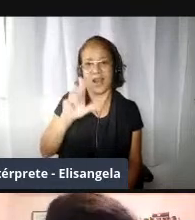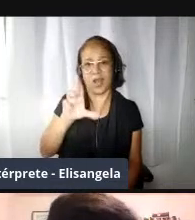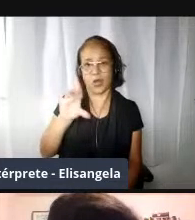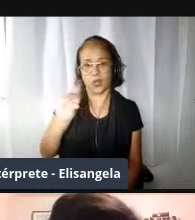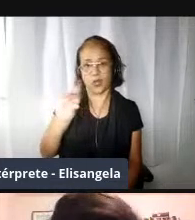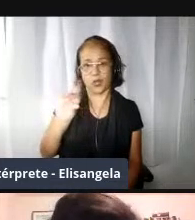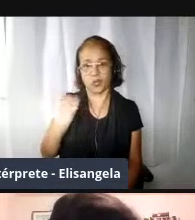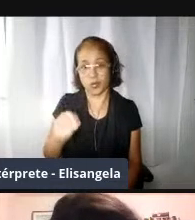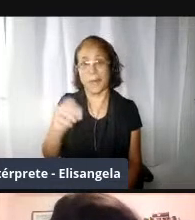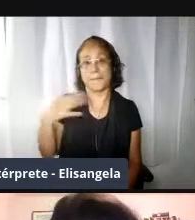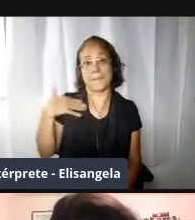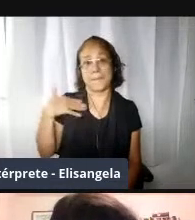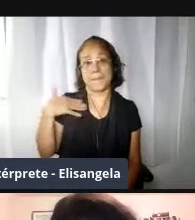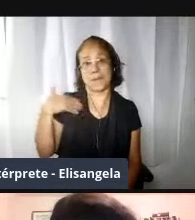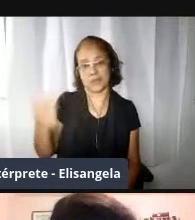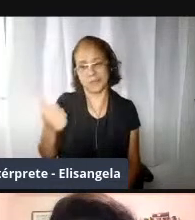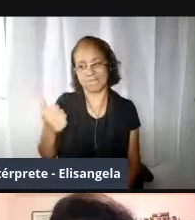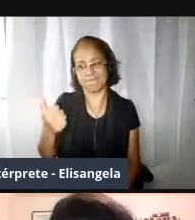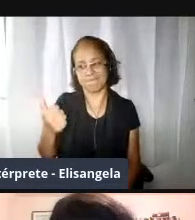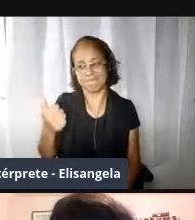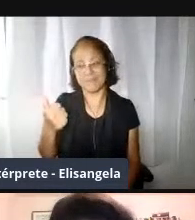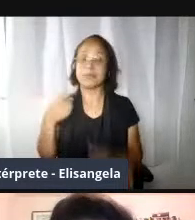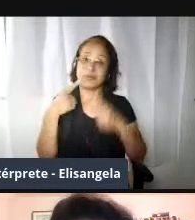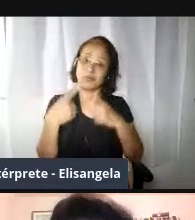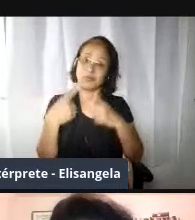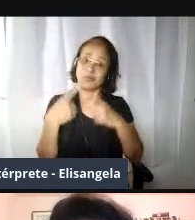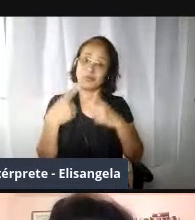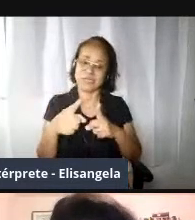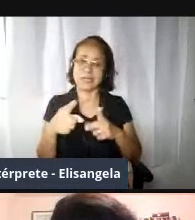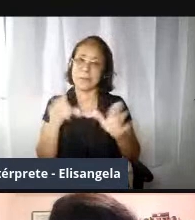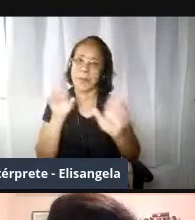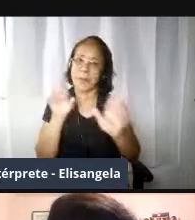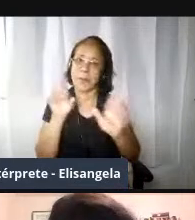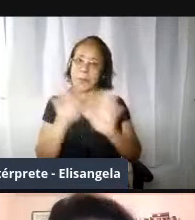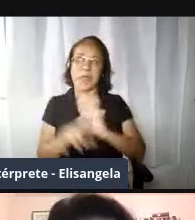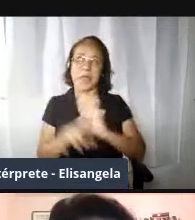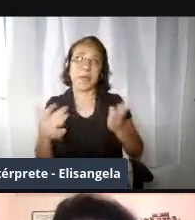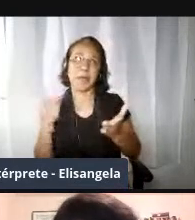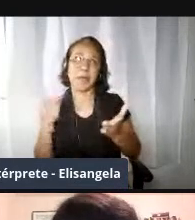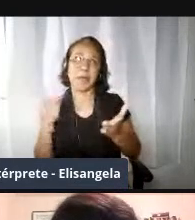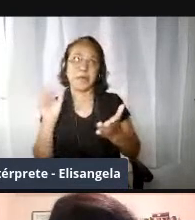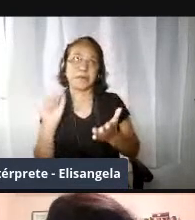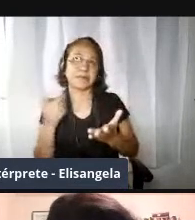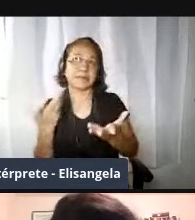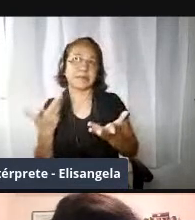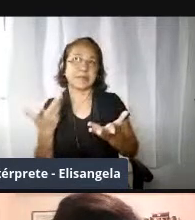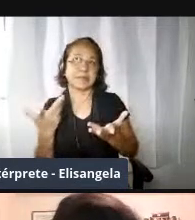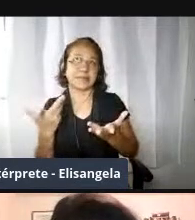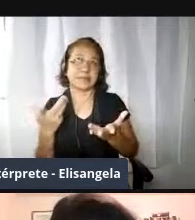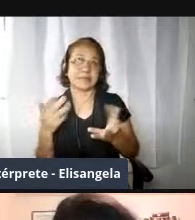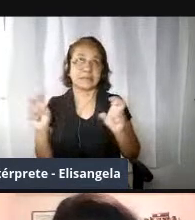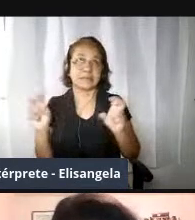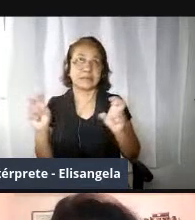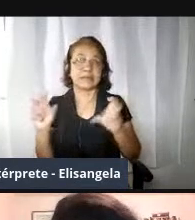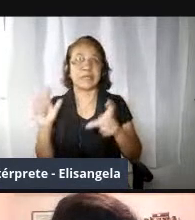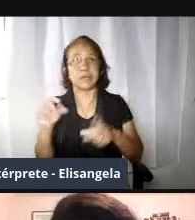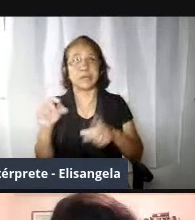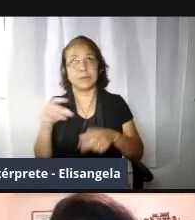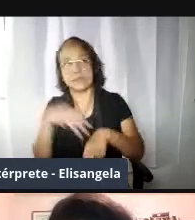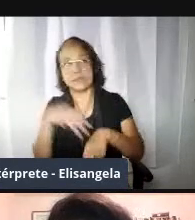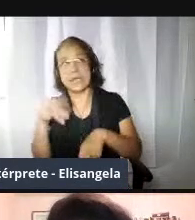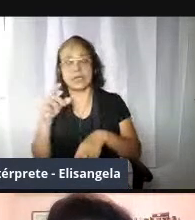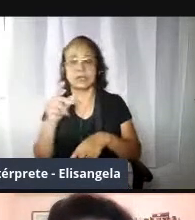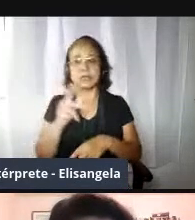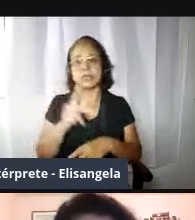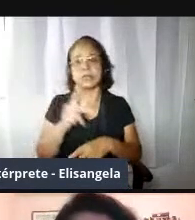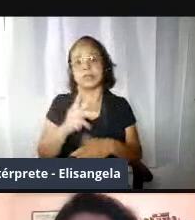os mestrandos e doutorandos e mestrandas e doutorandas do PPGE, mas não só, né, todos que todas estão aqui, pesquisadores das